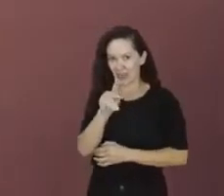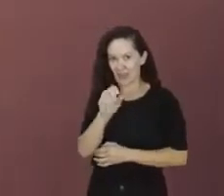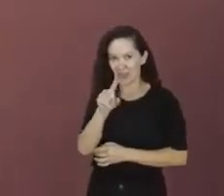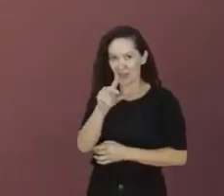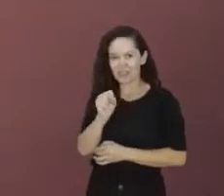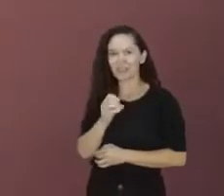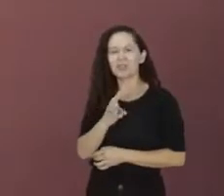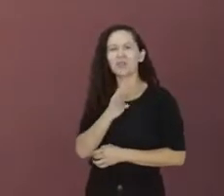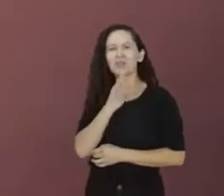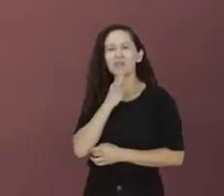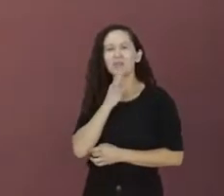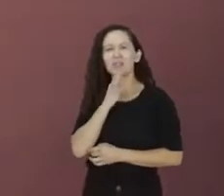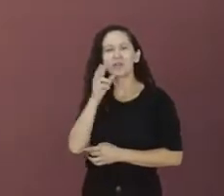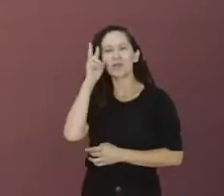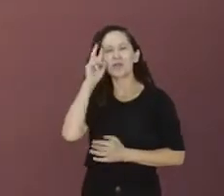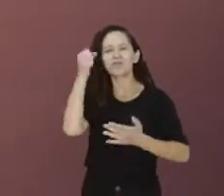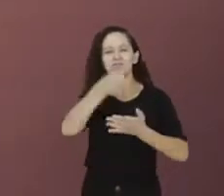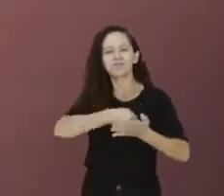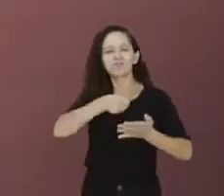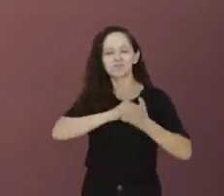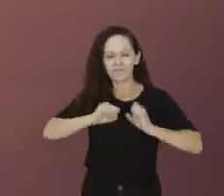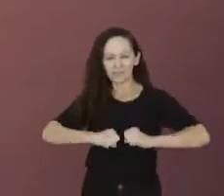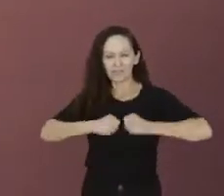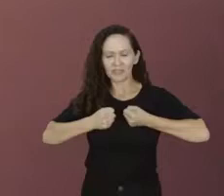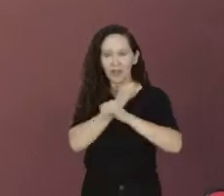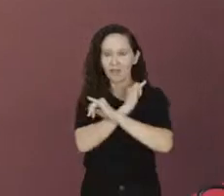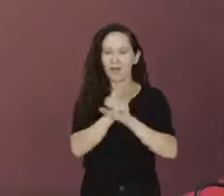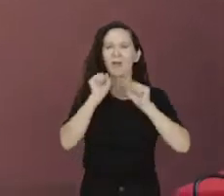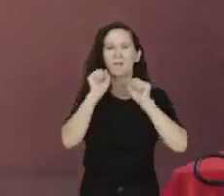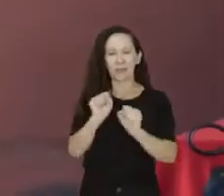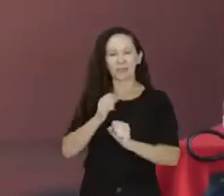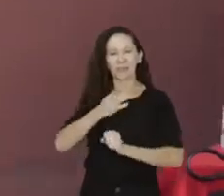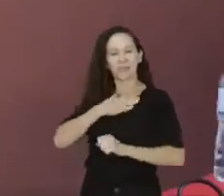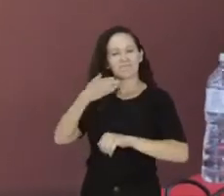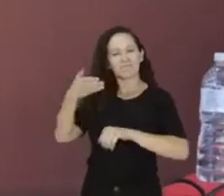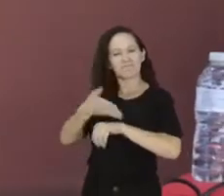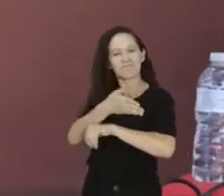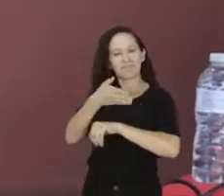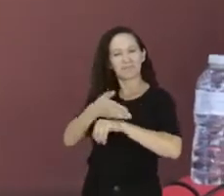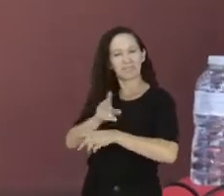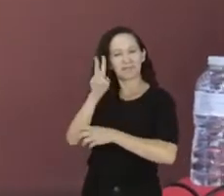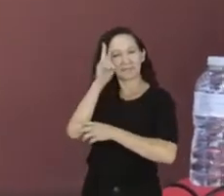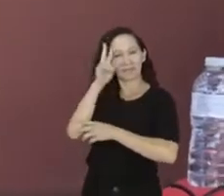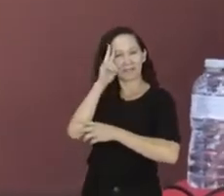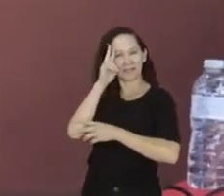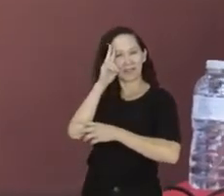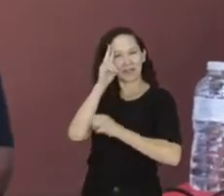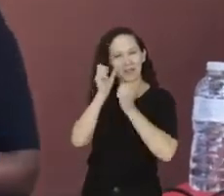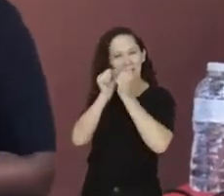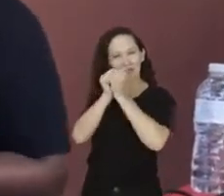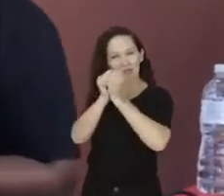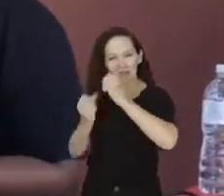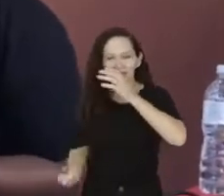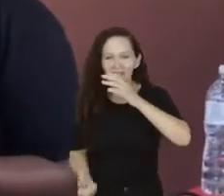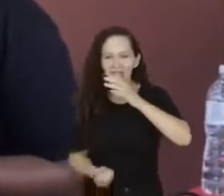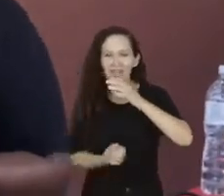luta. Eu posso dizer que hoje eu faço parte dessa história e vou dar passos